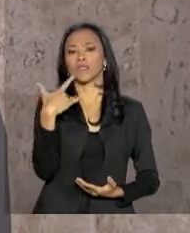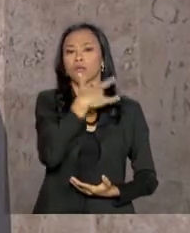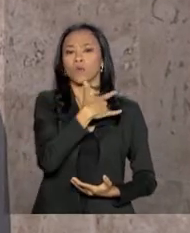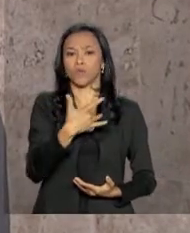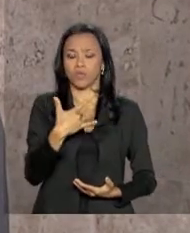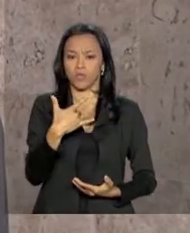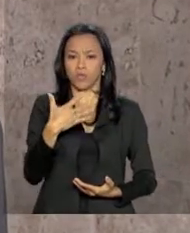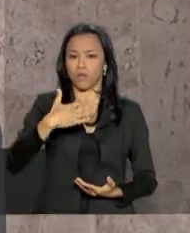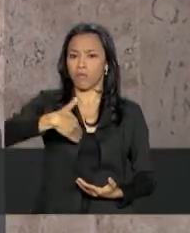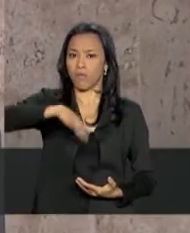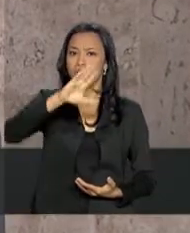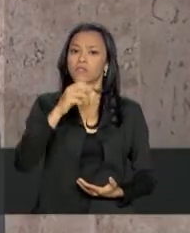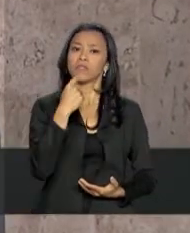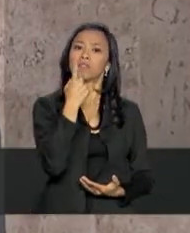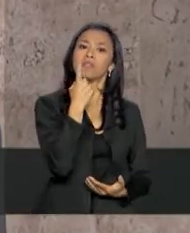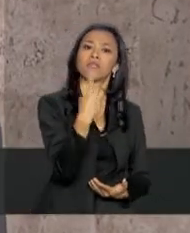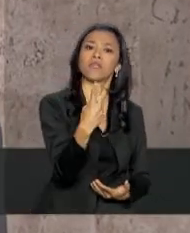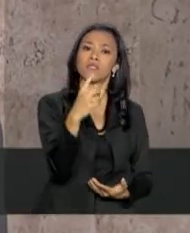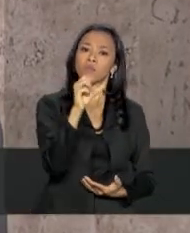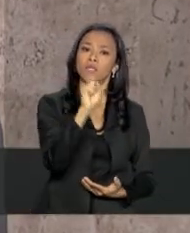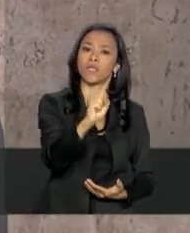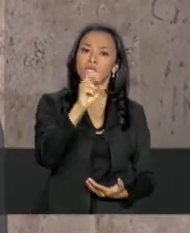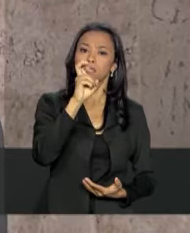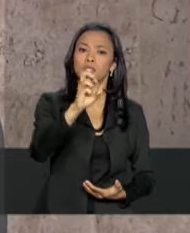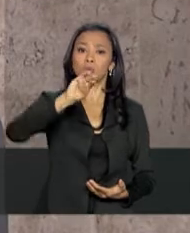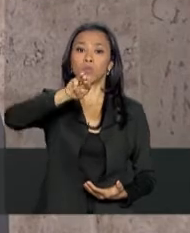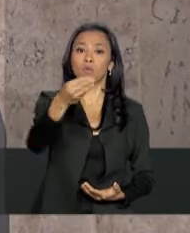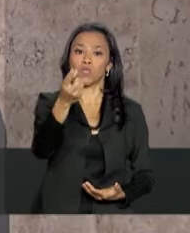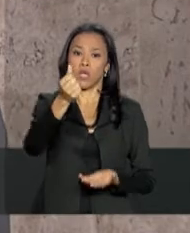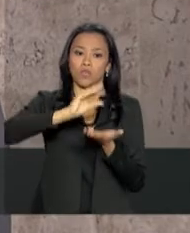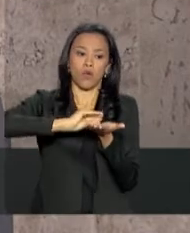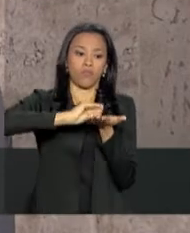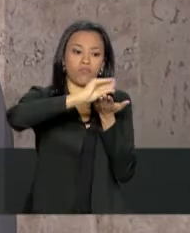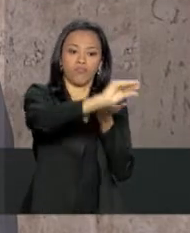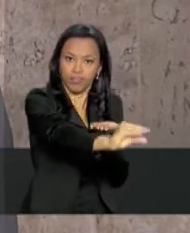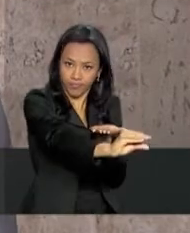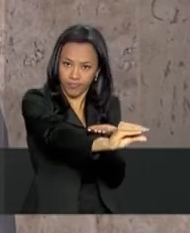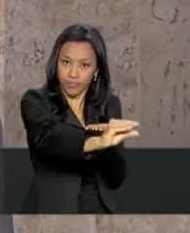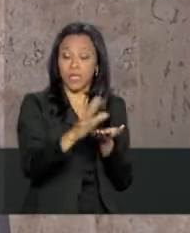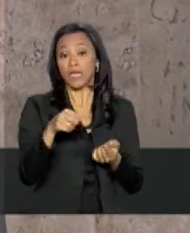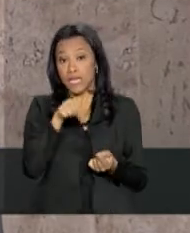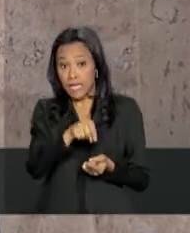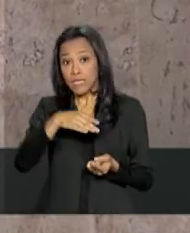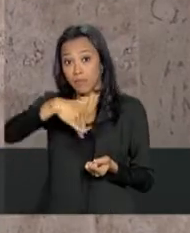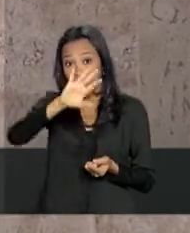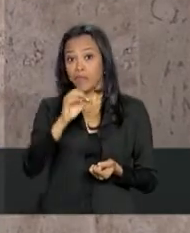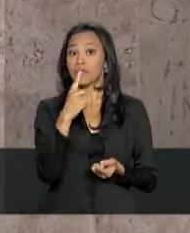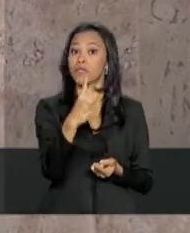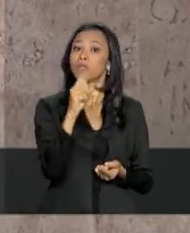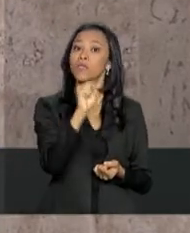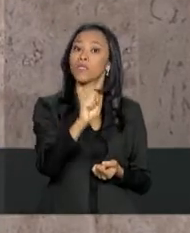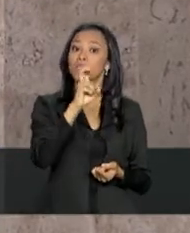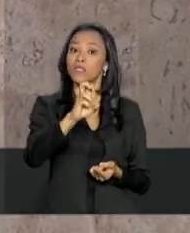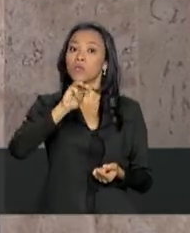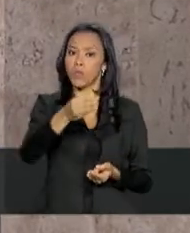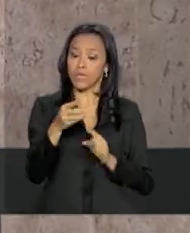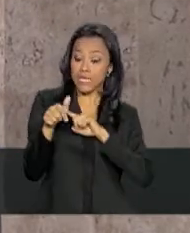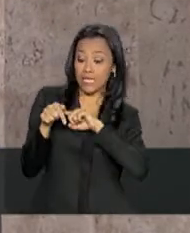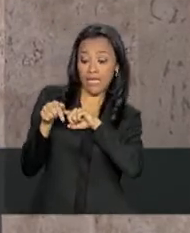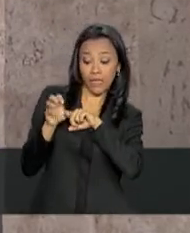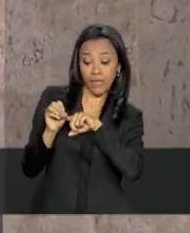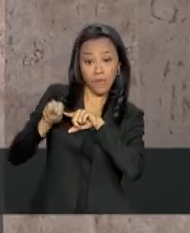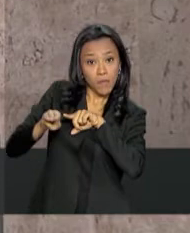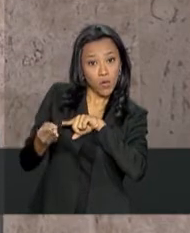mais de 185 milhões de reais desses mais de 185 milhões de reais 70 milhões ainda